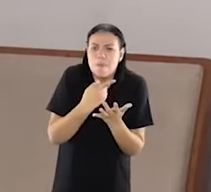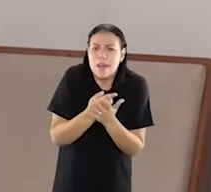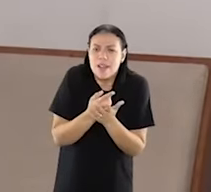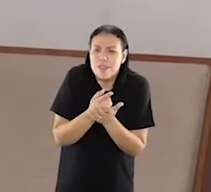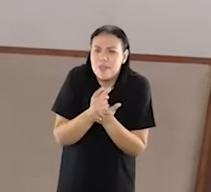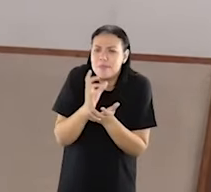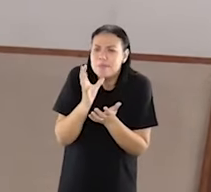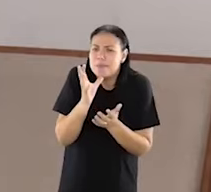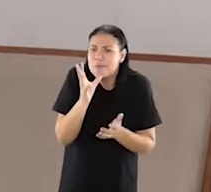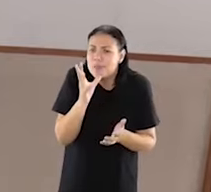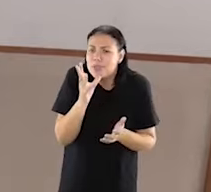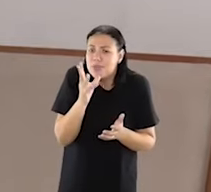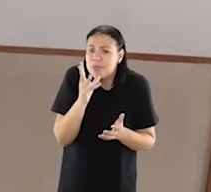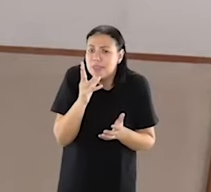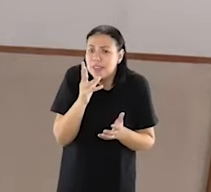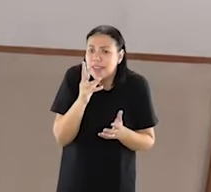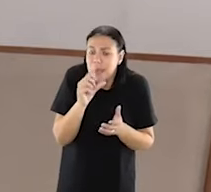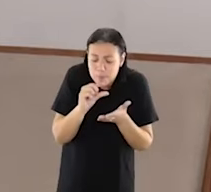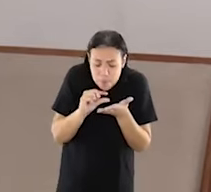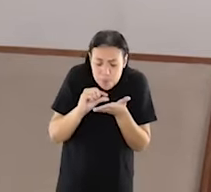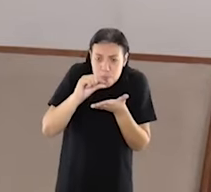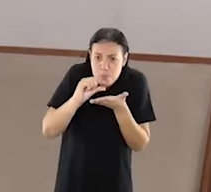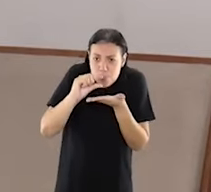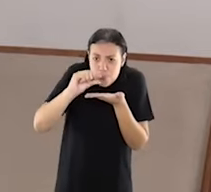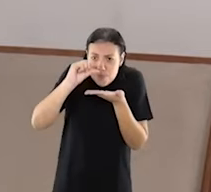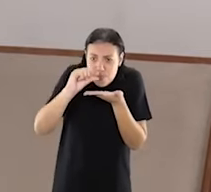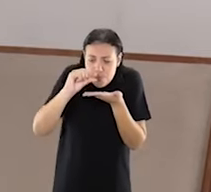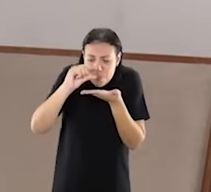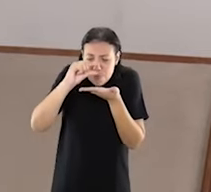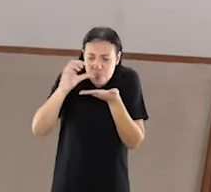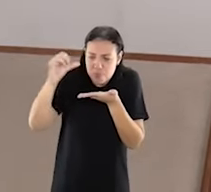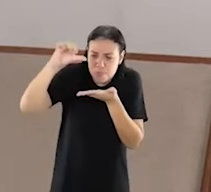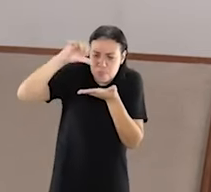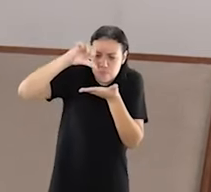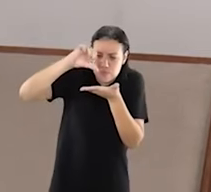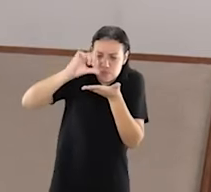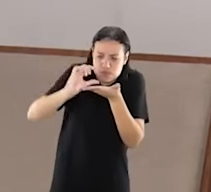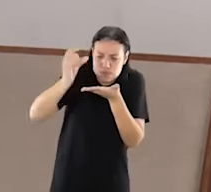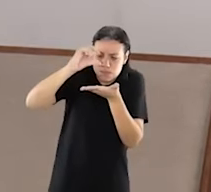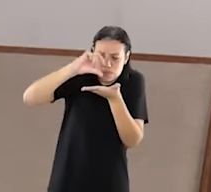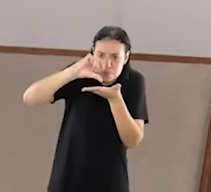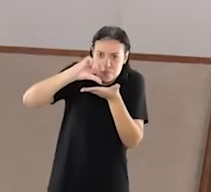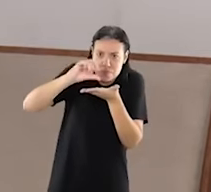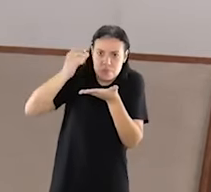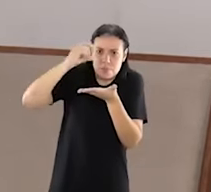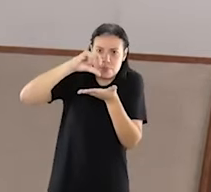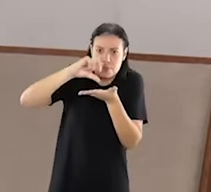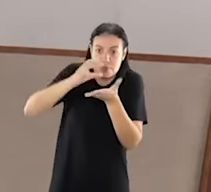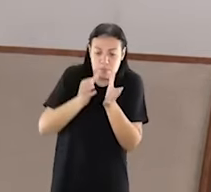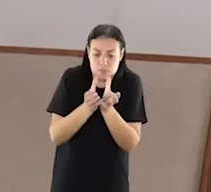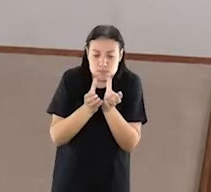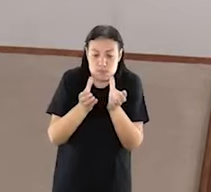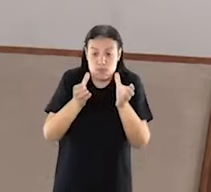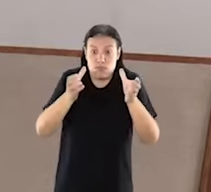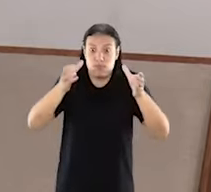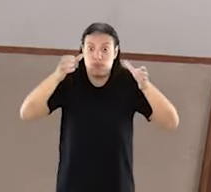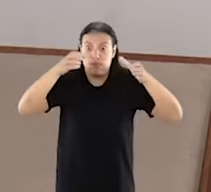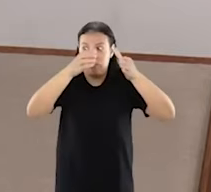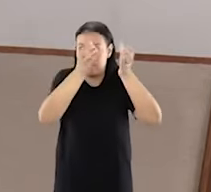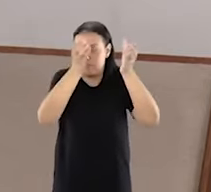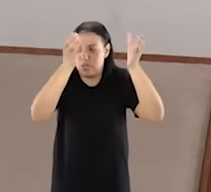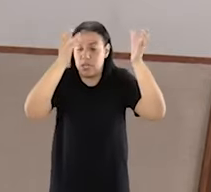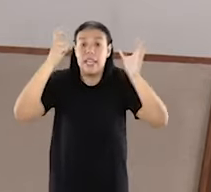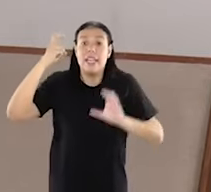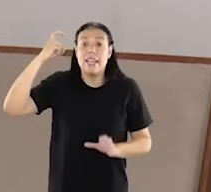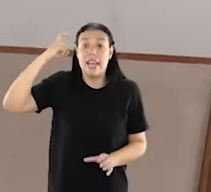Para quê? Por quê? Porque dentro da cultura dela, a moça precisava se preparar para o grande dia